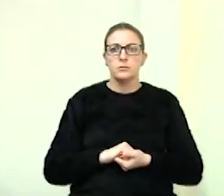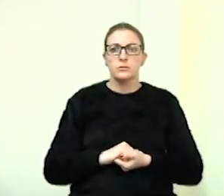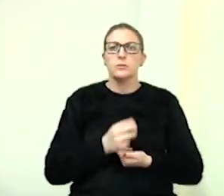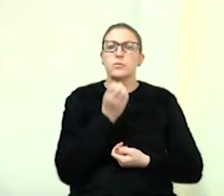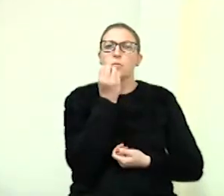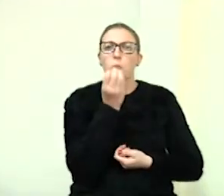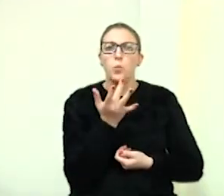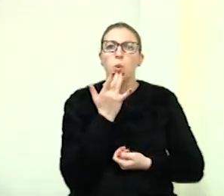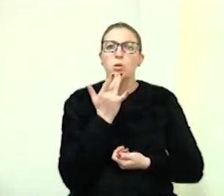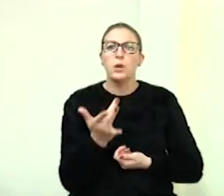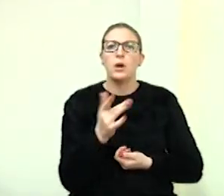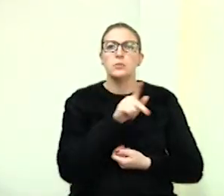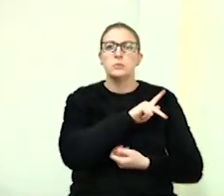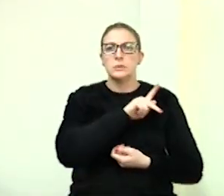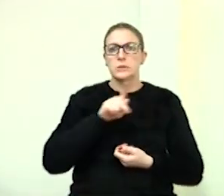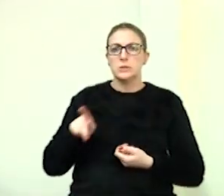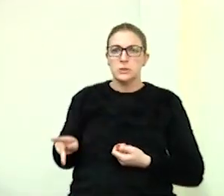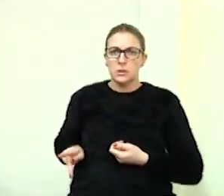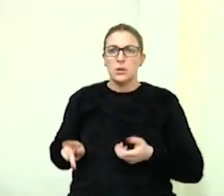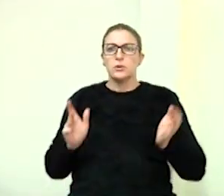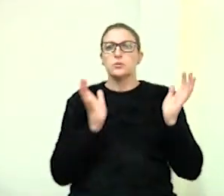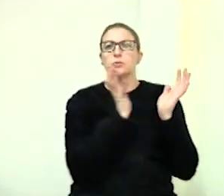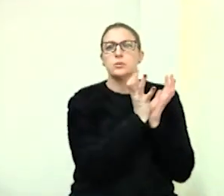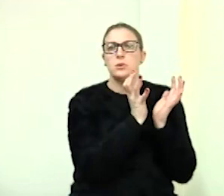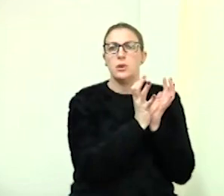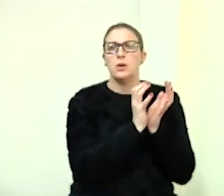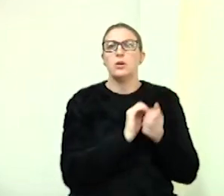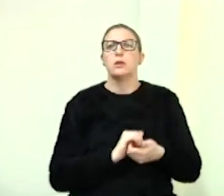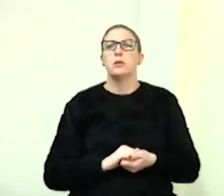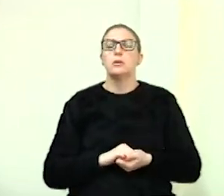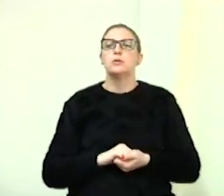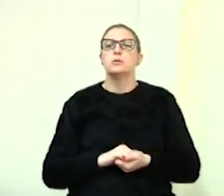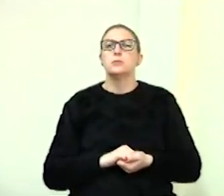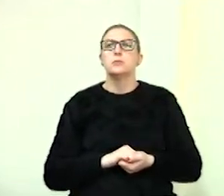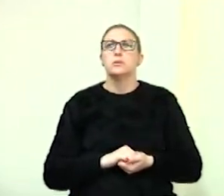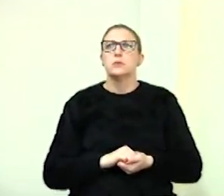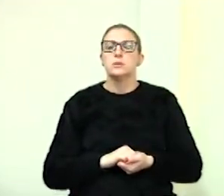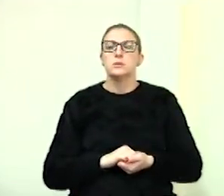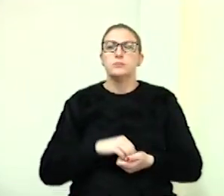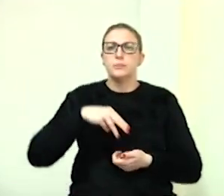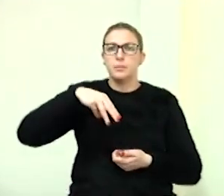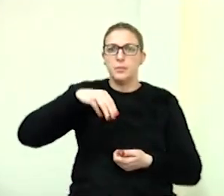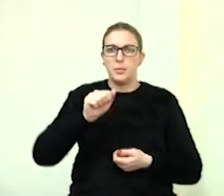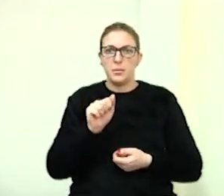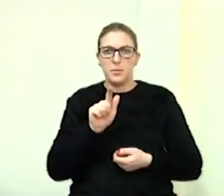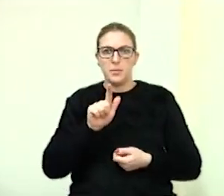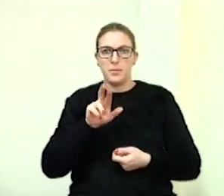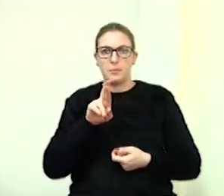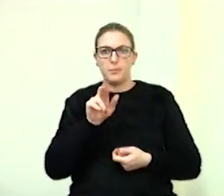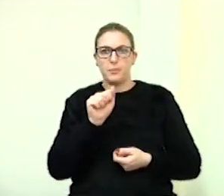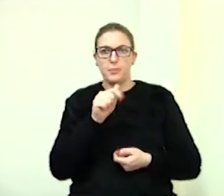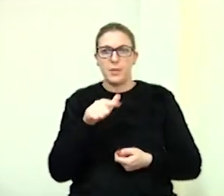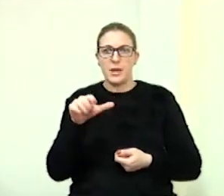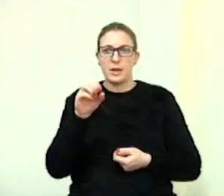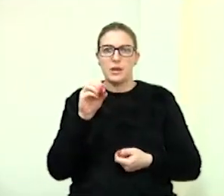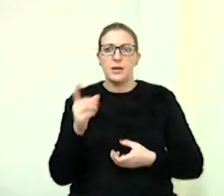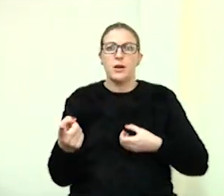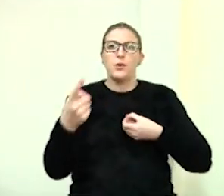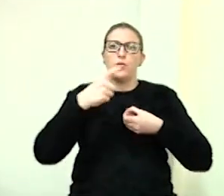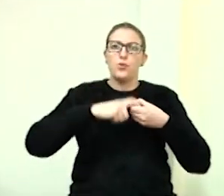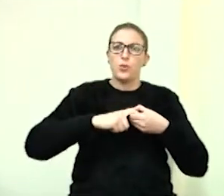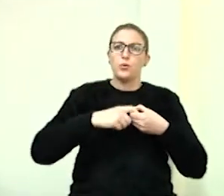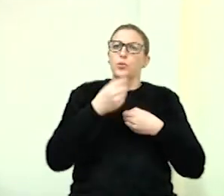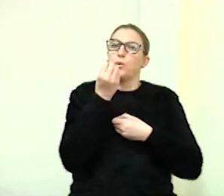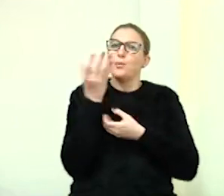Boa tarde, nobre presidente, boa tarde, nobres colegas. Magrão, pilotando as câmeras, seja bem-vindo, retorno a esta casa também.